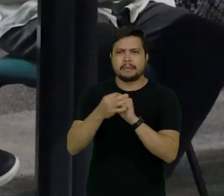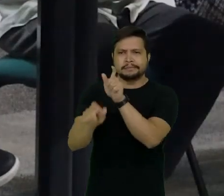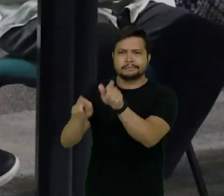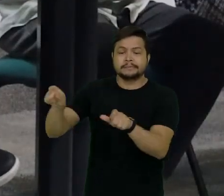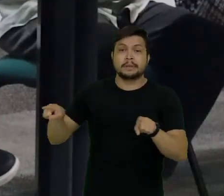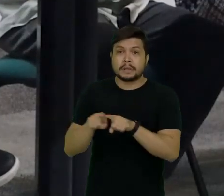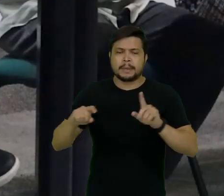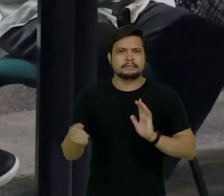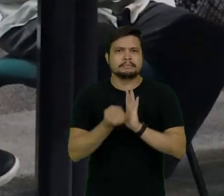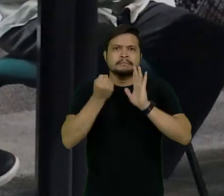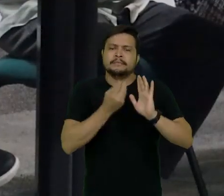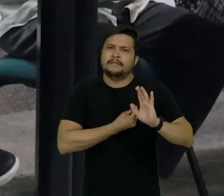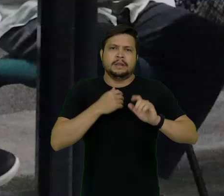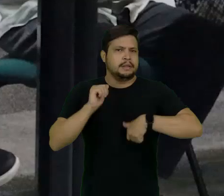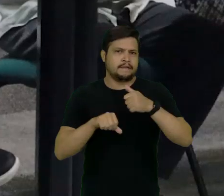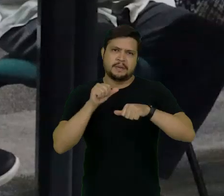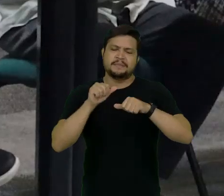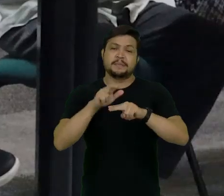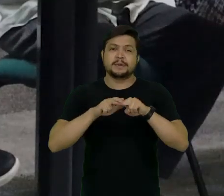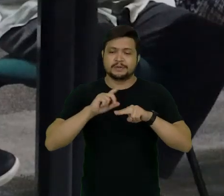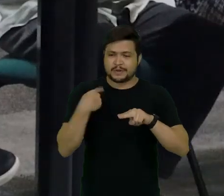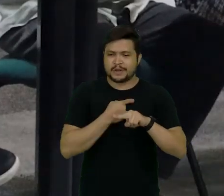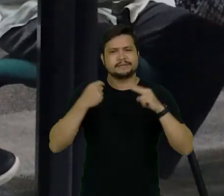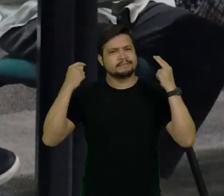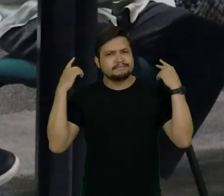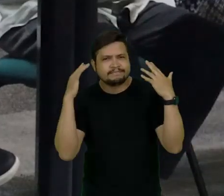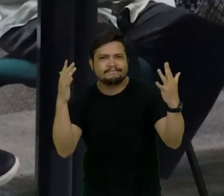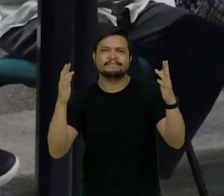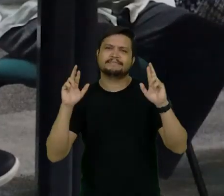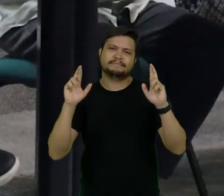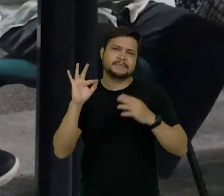de todos nós e quem venham mais anos de sucesso e dedicação.